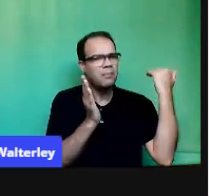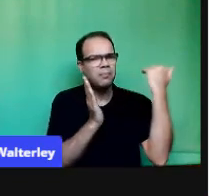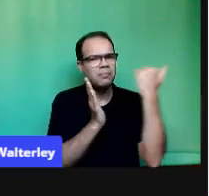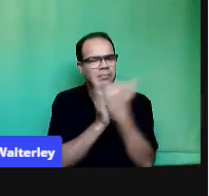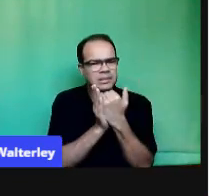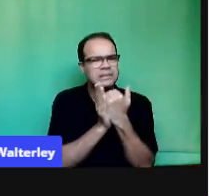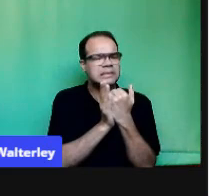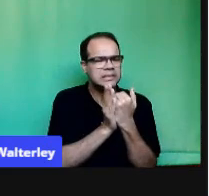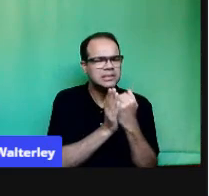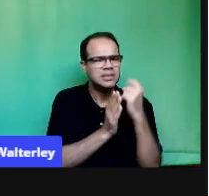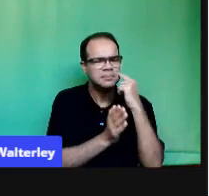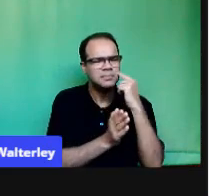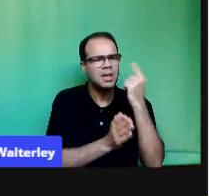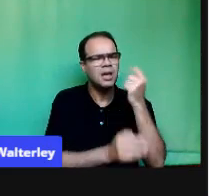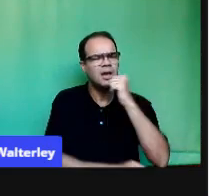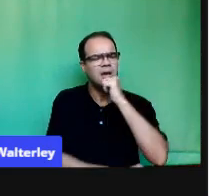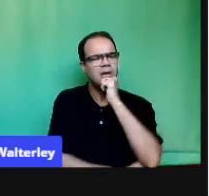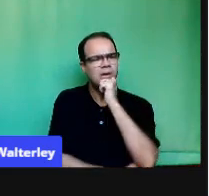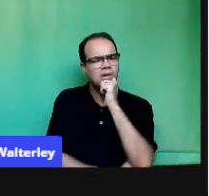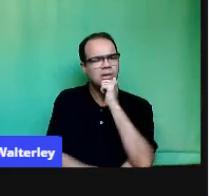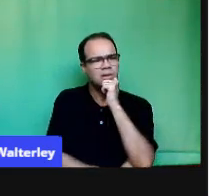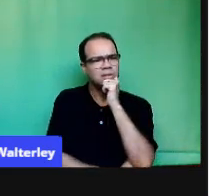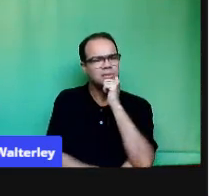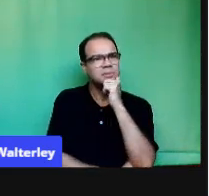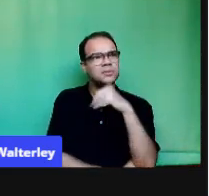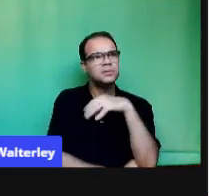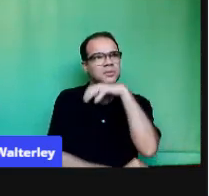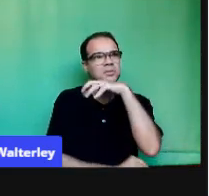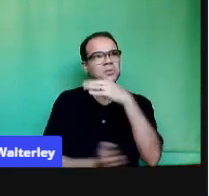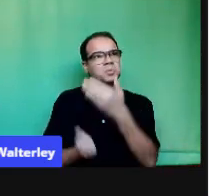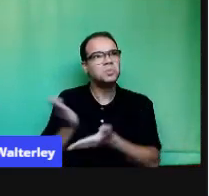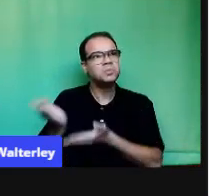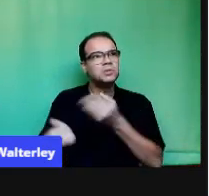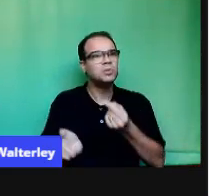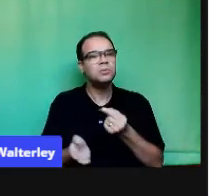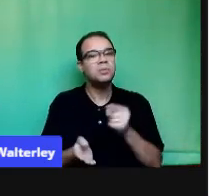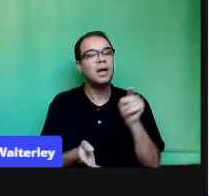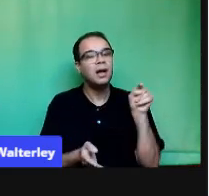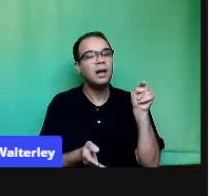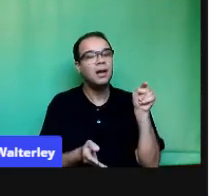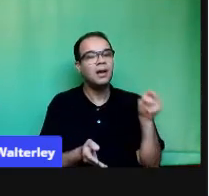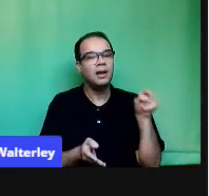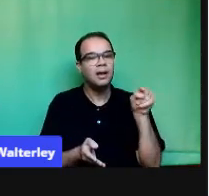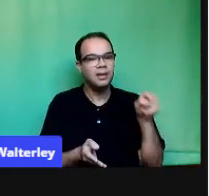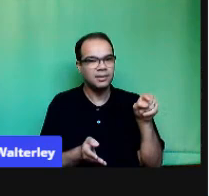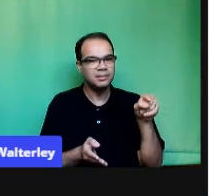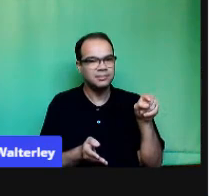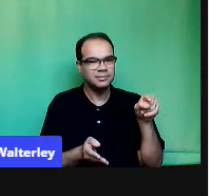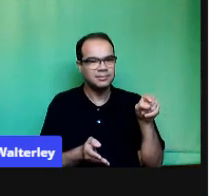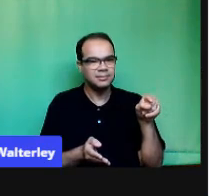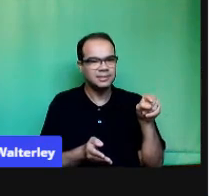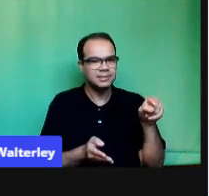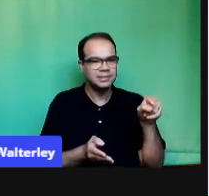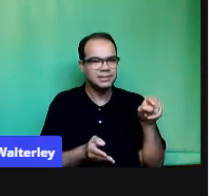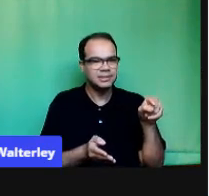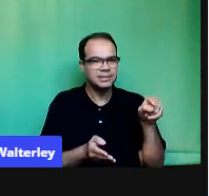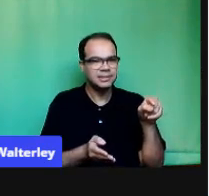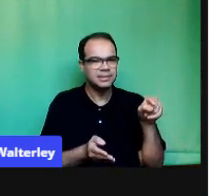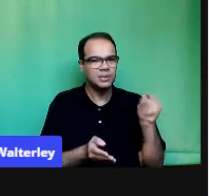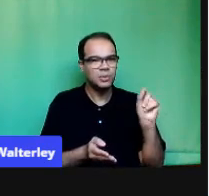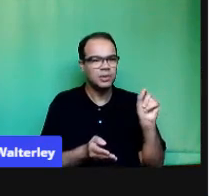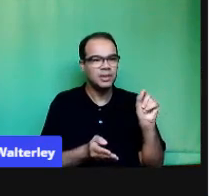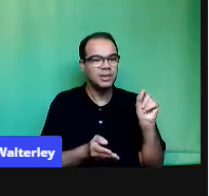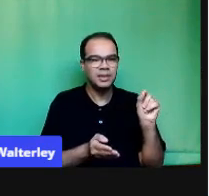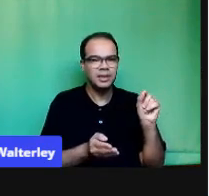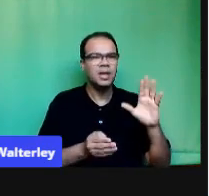que ele define que bem-estar animal é o estado do indivíduo de tentar se ajustar a um